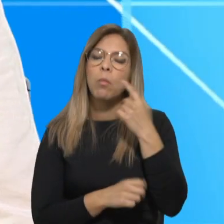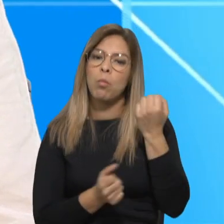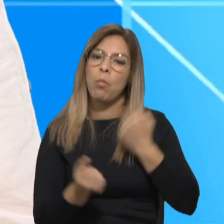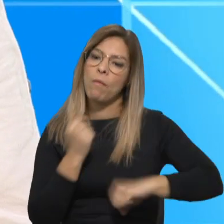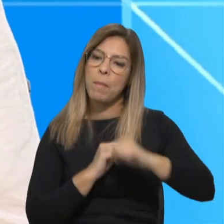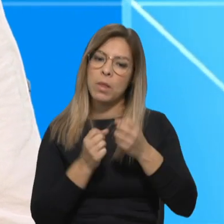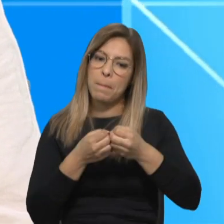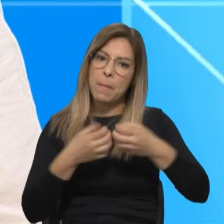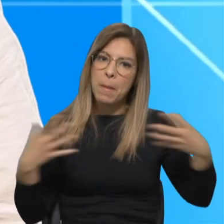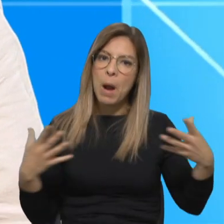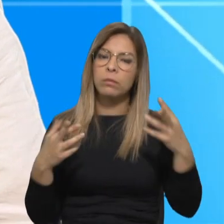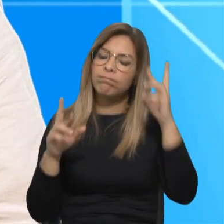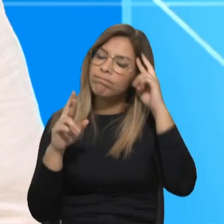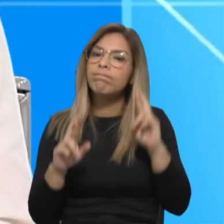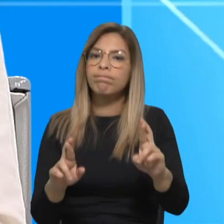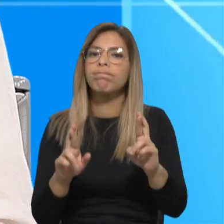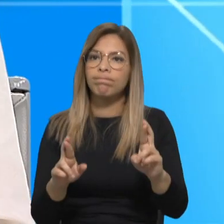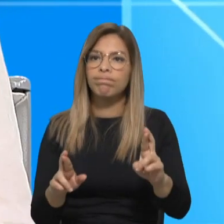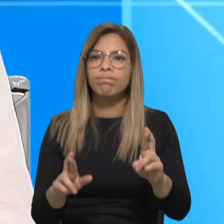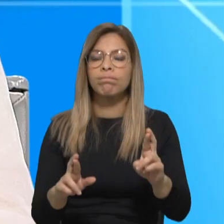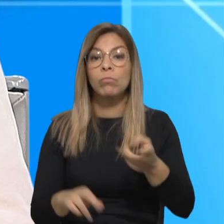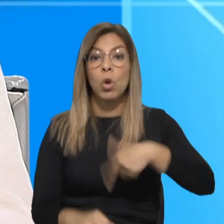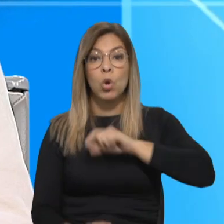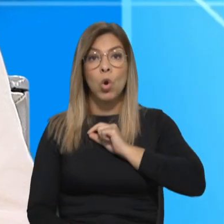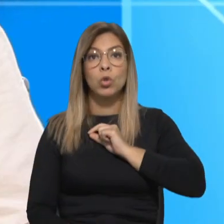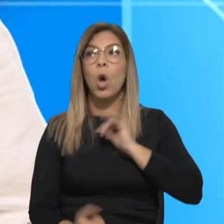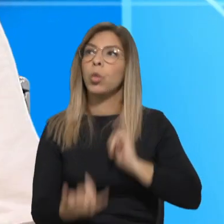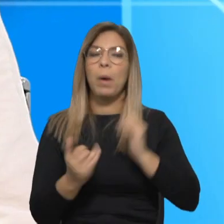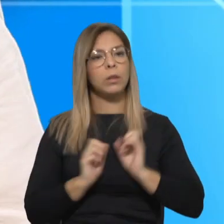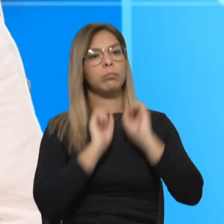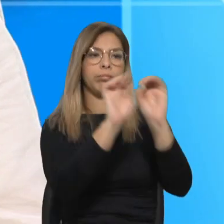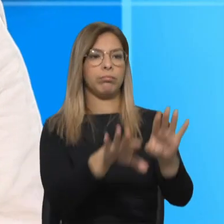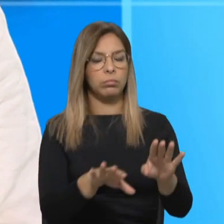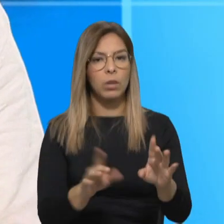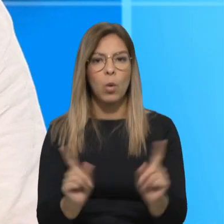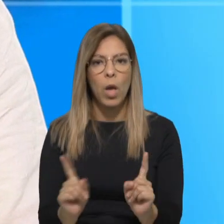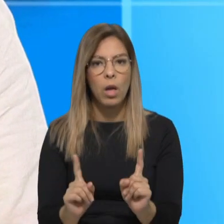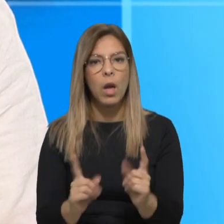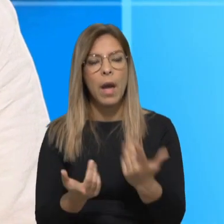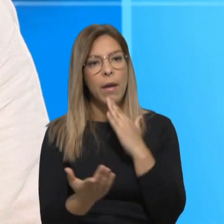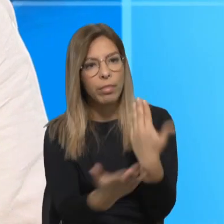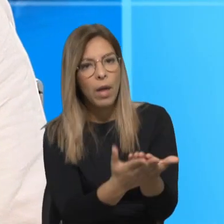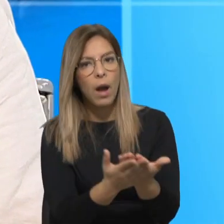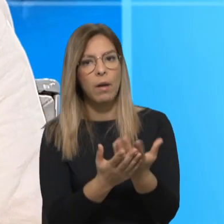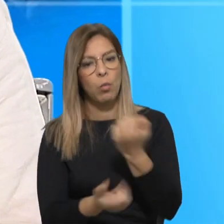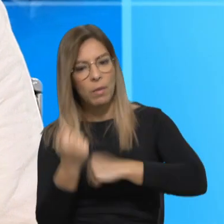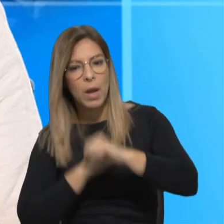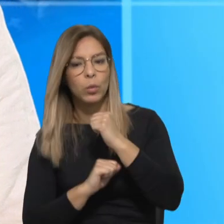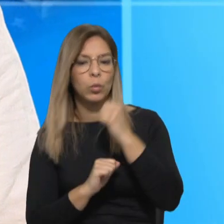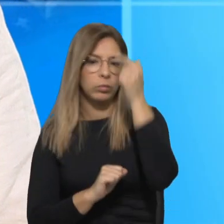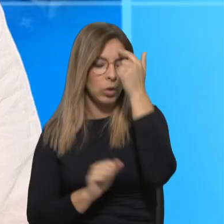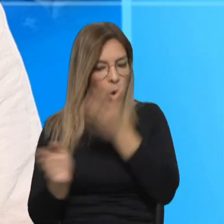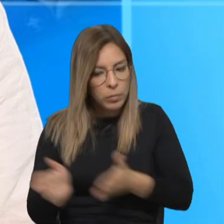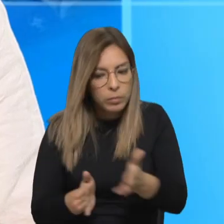mais a esperança, que não é algo que nós vamos colocar assim automaticamente, mas vamos dinamizando cada vez mais na caminhada